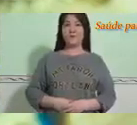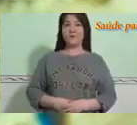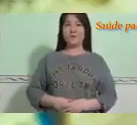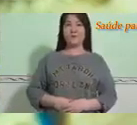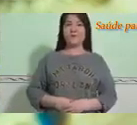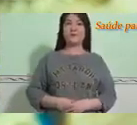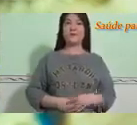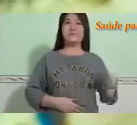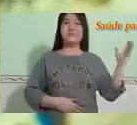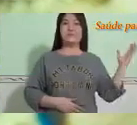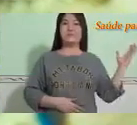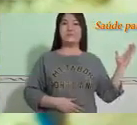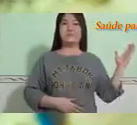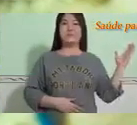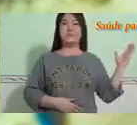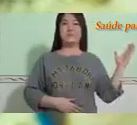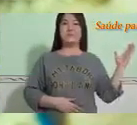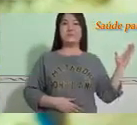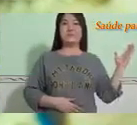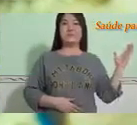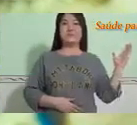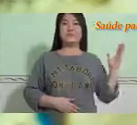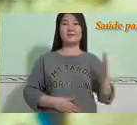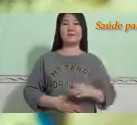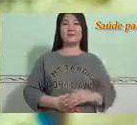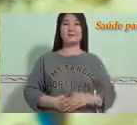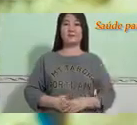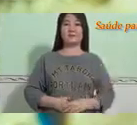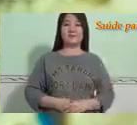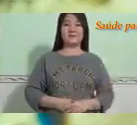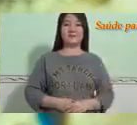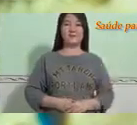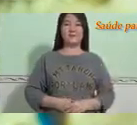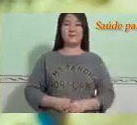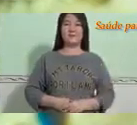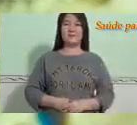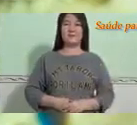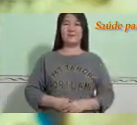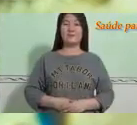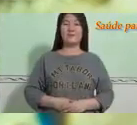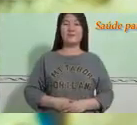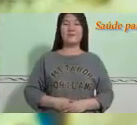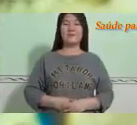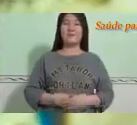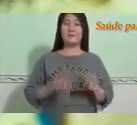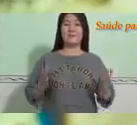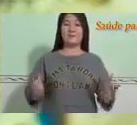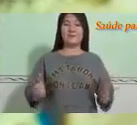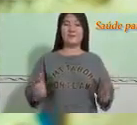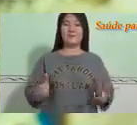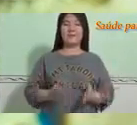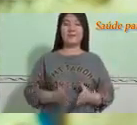de nanopartícula, que poderá ser aplicada no diagnóstico ou tratamento de doenças, como o câncer, por